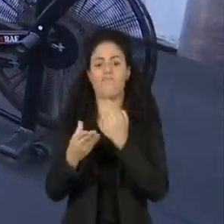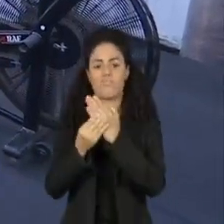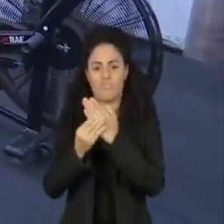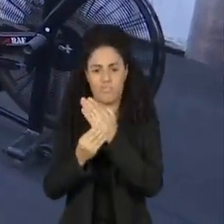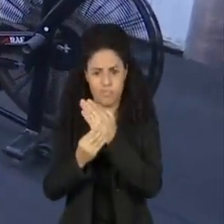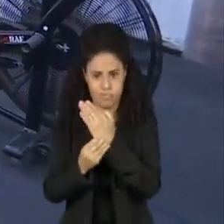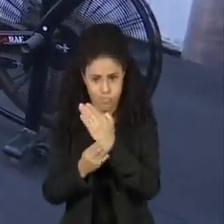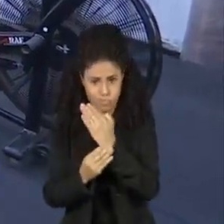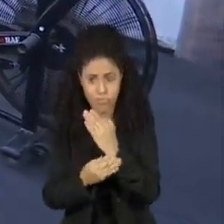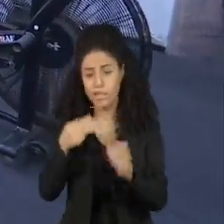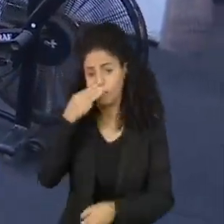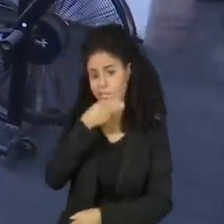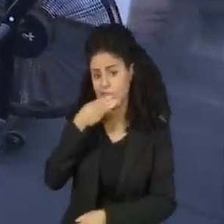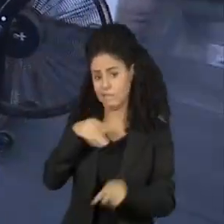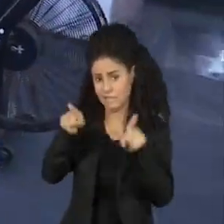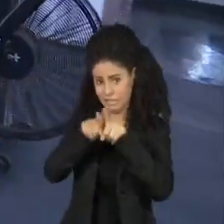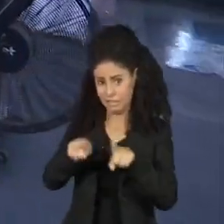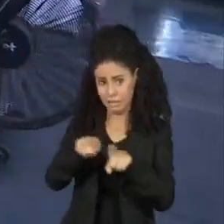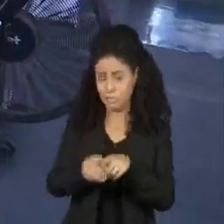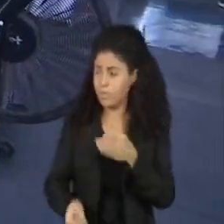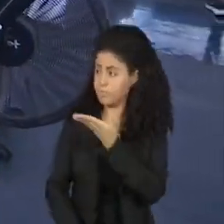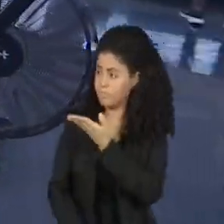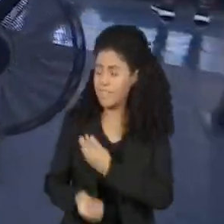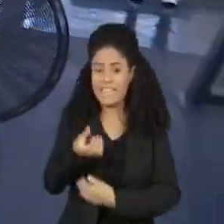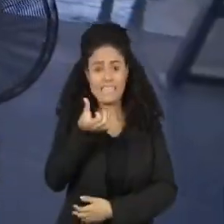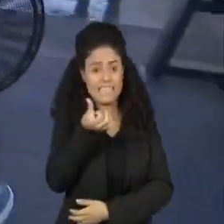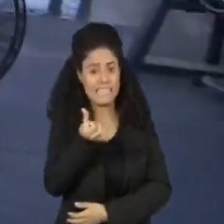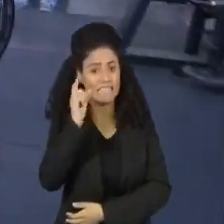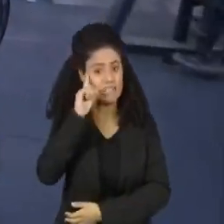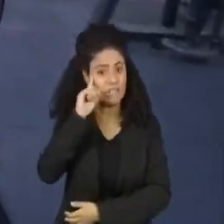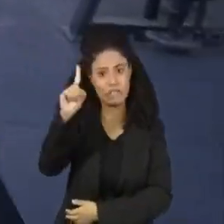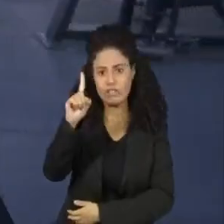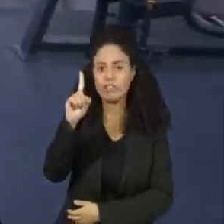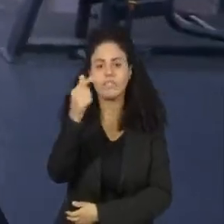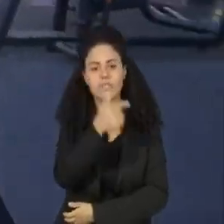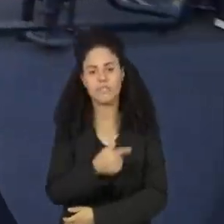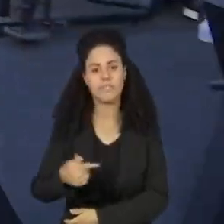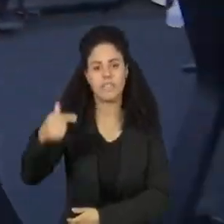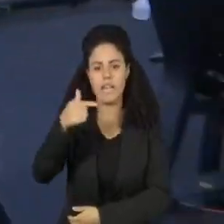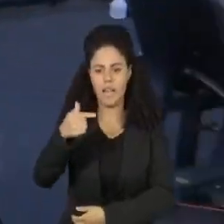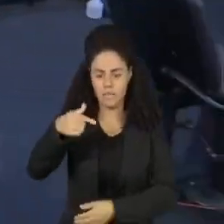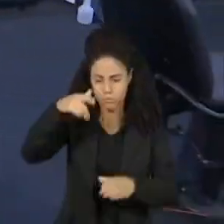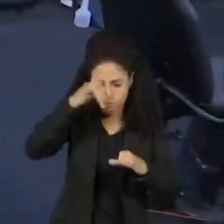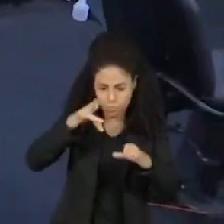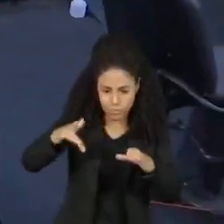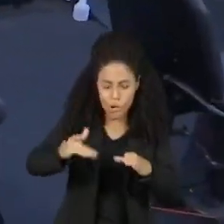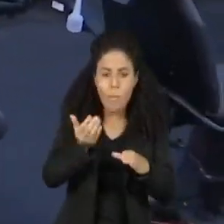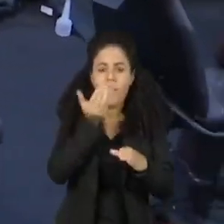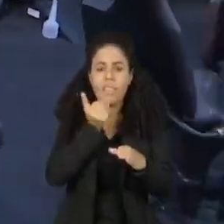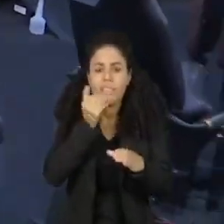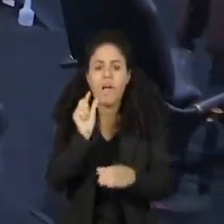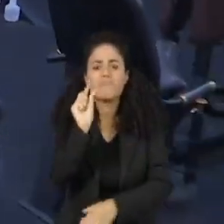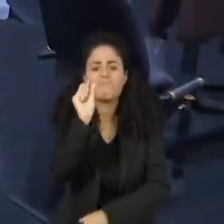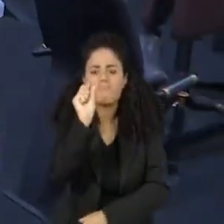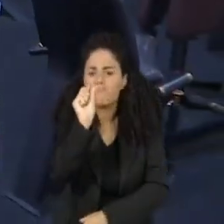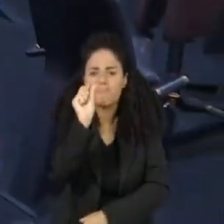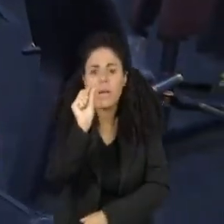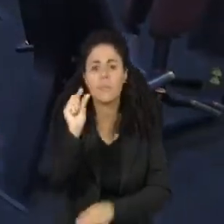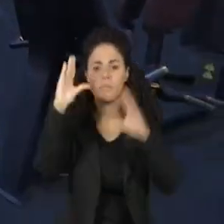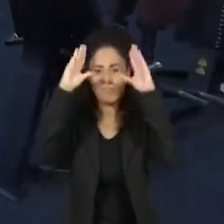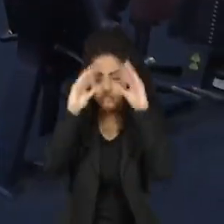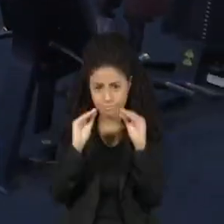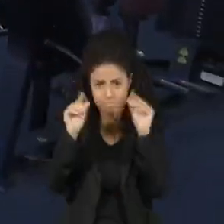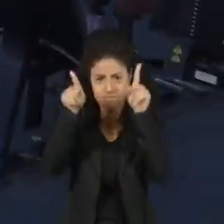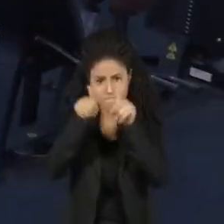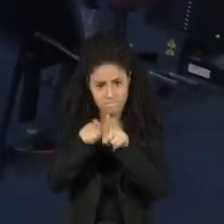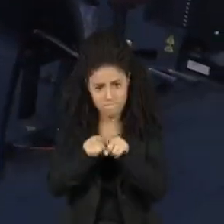Rosália se exercita 6 dias na semana. No prato, só comida de verdade e em pouca quantidade à noite.